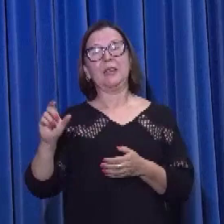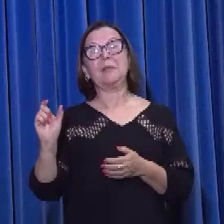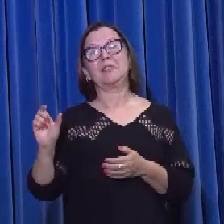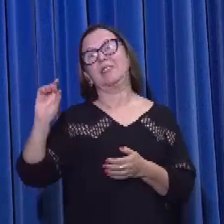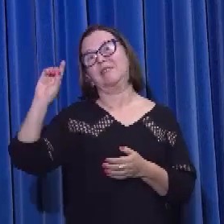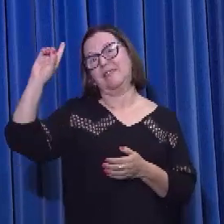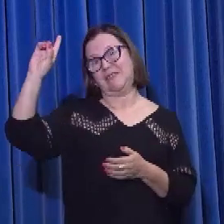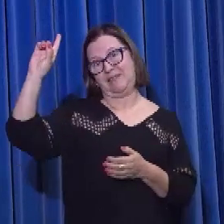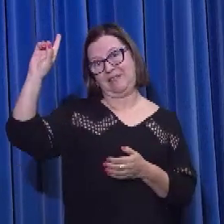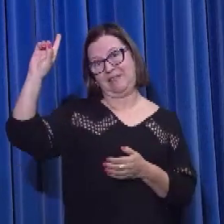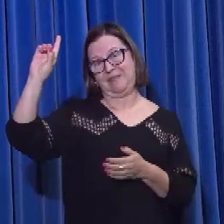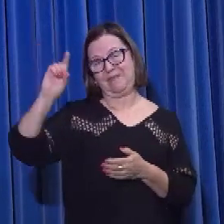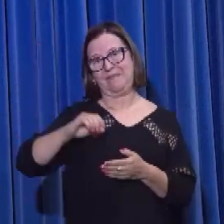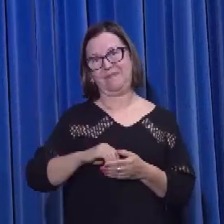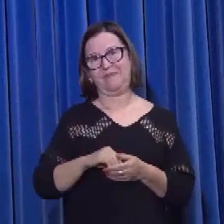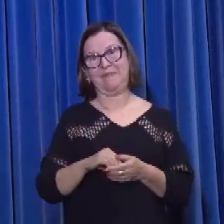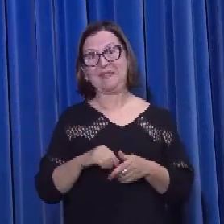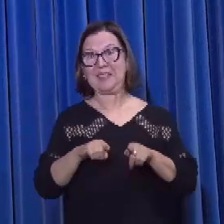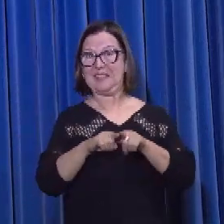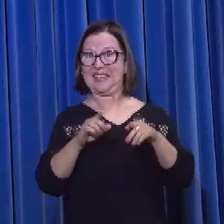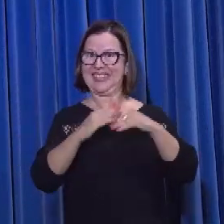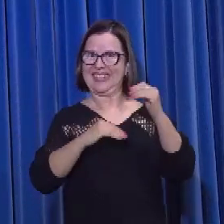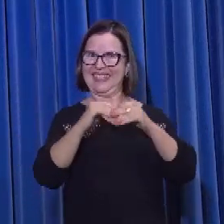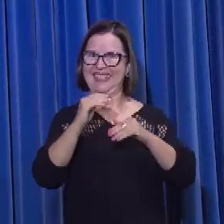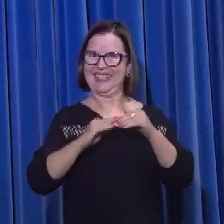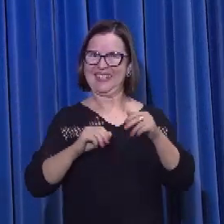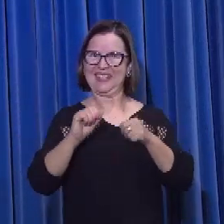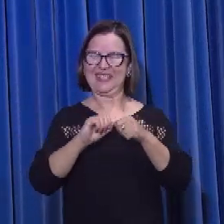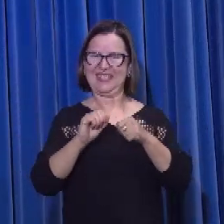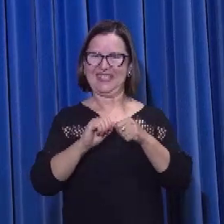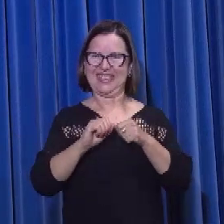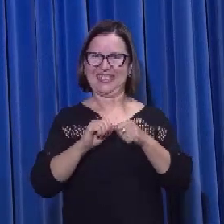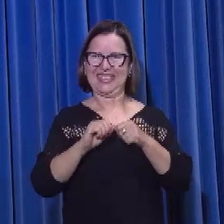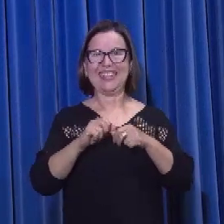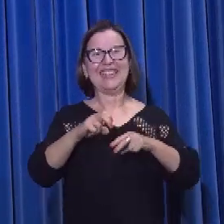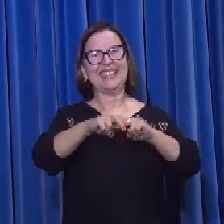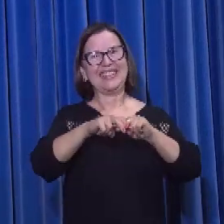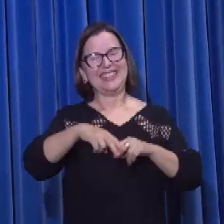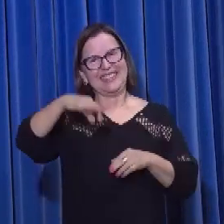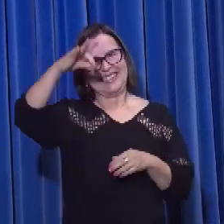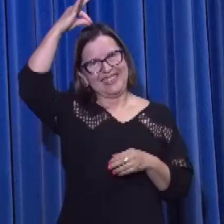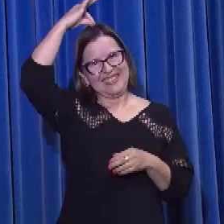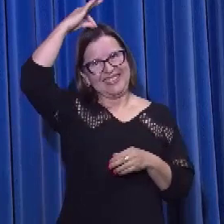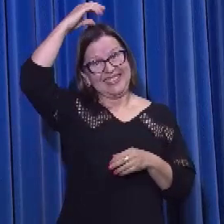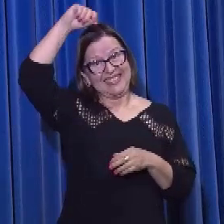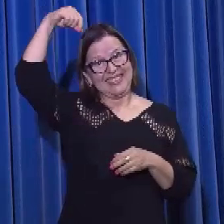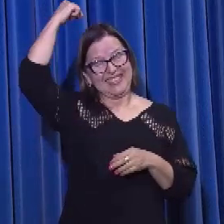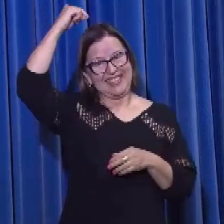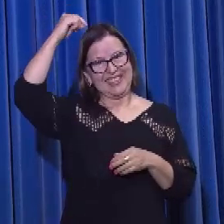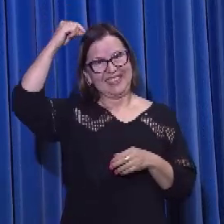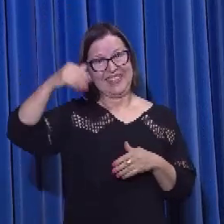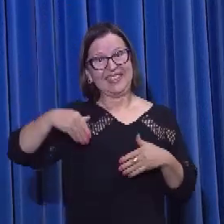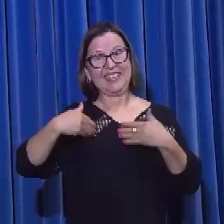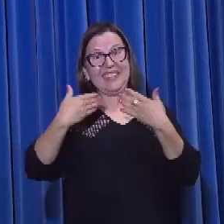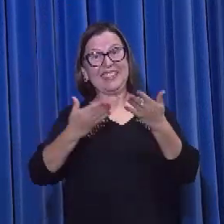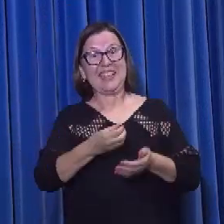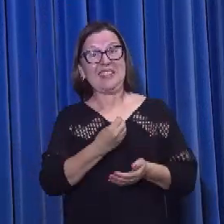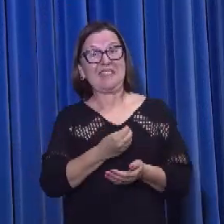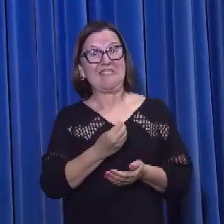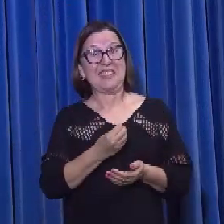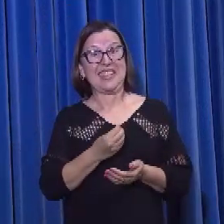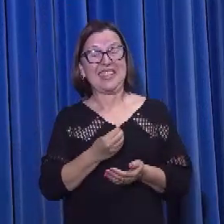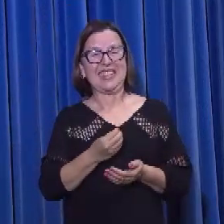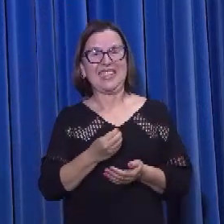Espiritualmente surdos. Mas a obra realizada pelo Espírito Santo os faz viver e